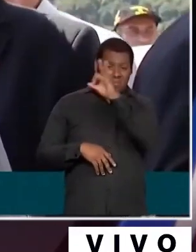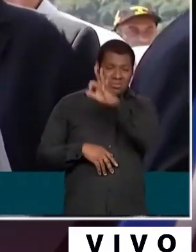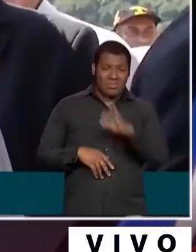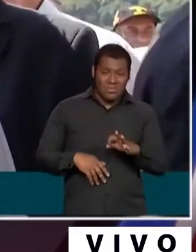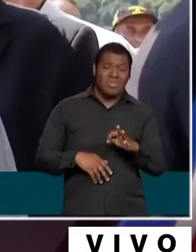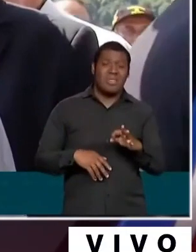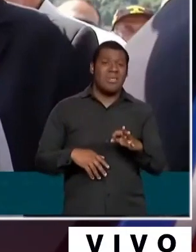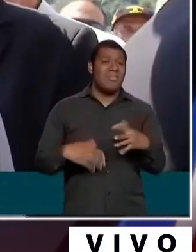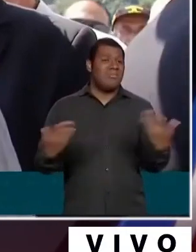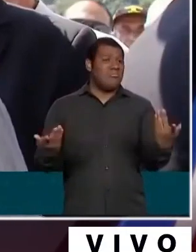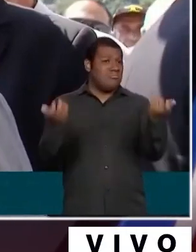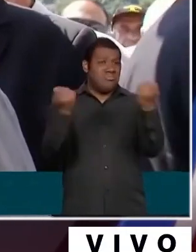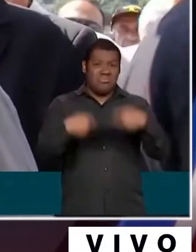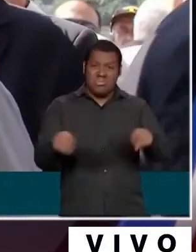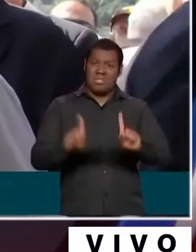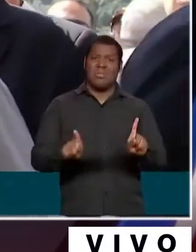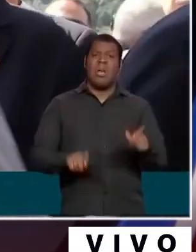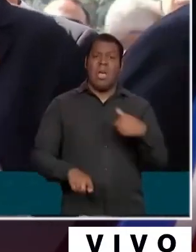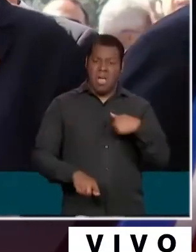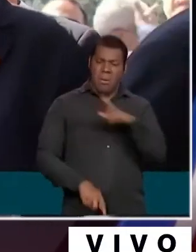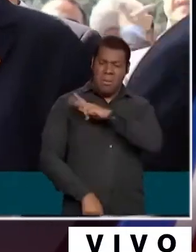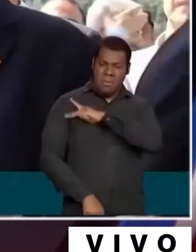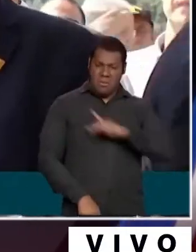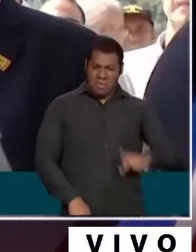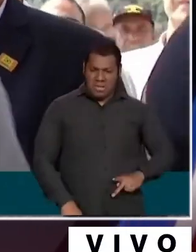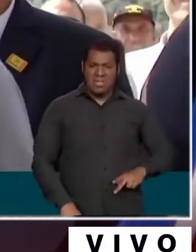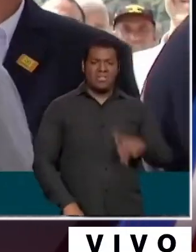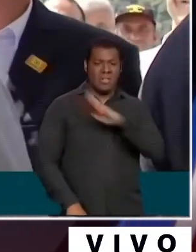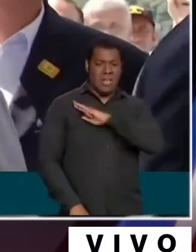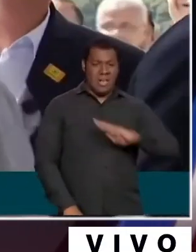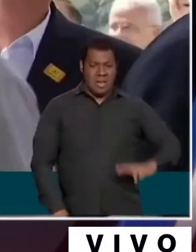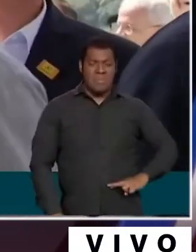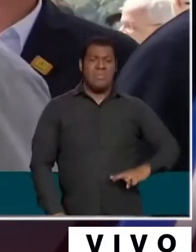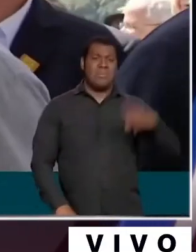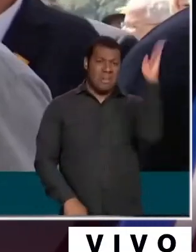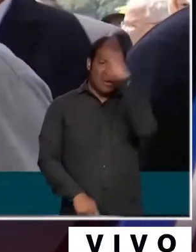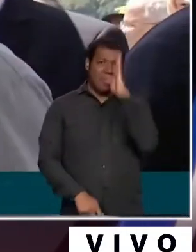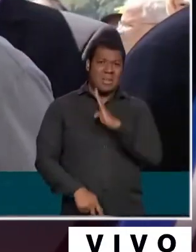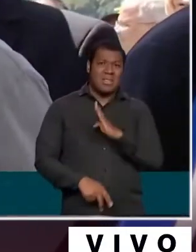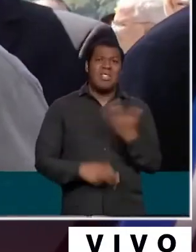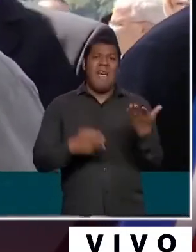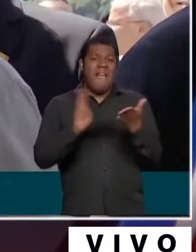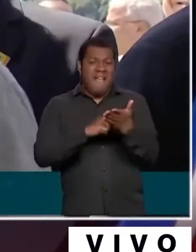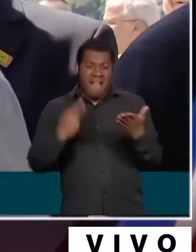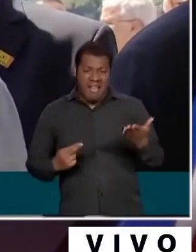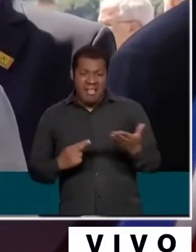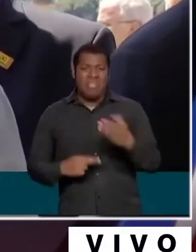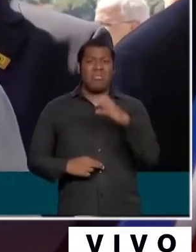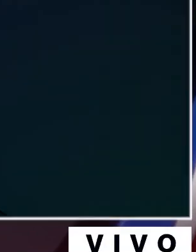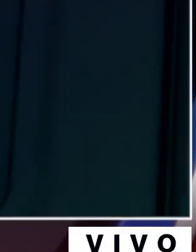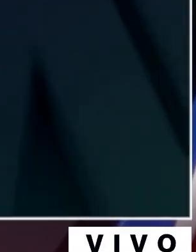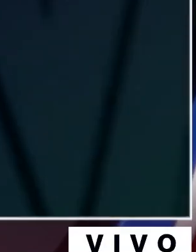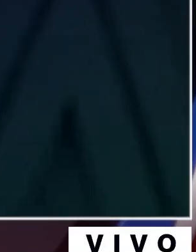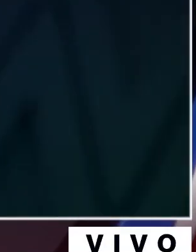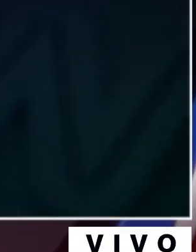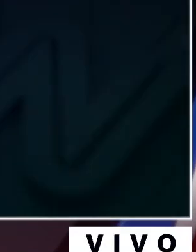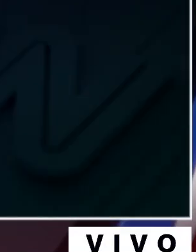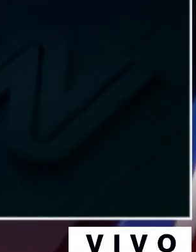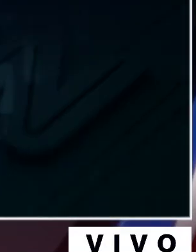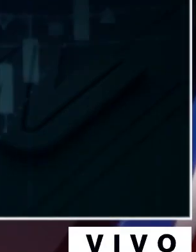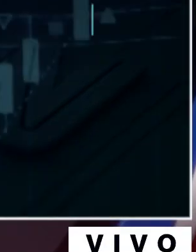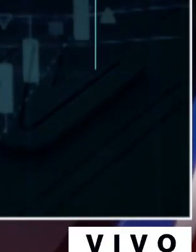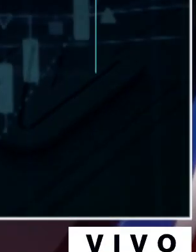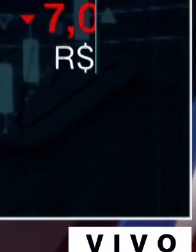onde o presidente do Banco Central participa com regularidade de audiências sobre o trabalho do Banco Central e na bolsa